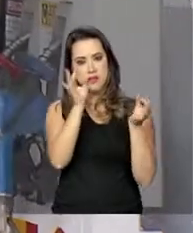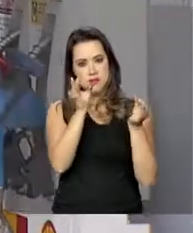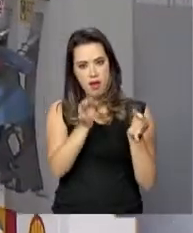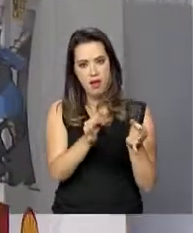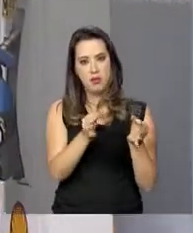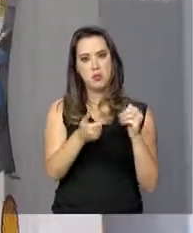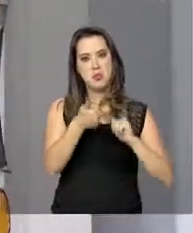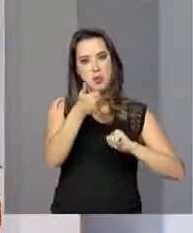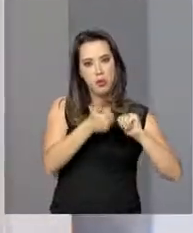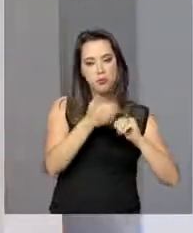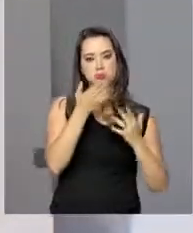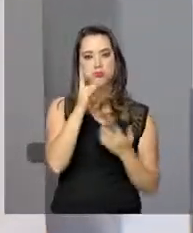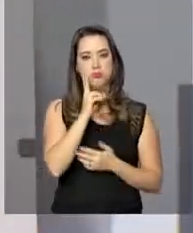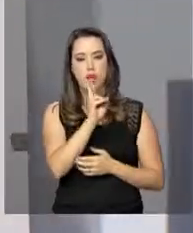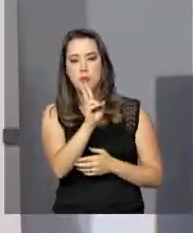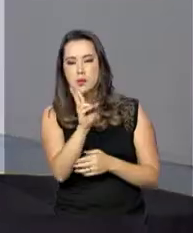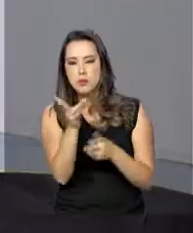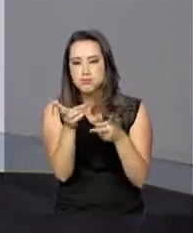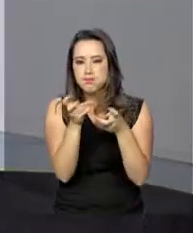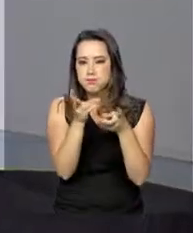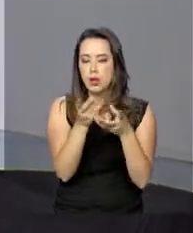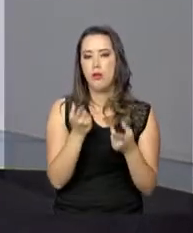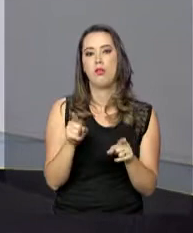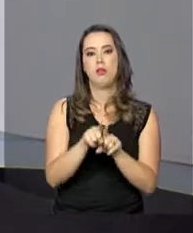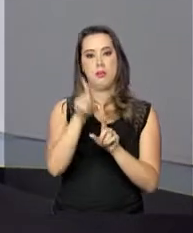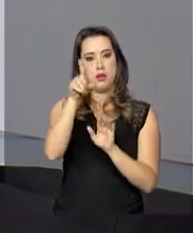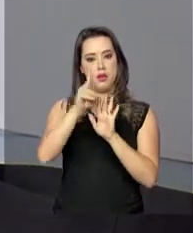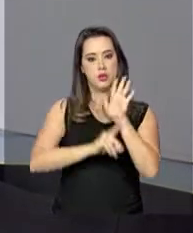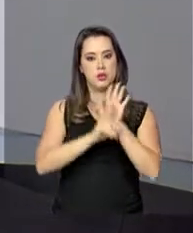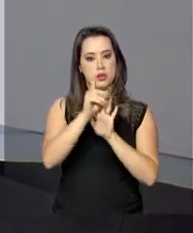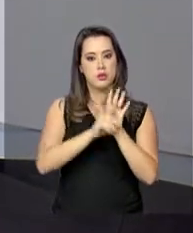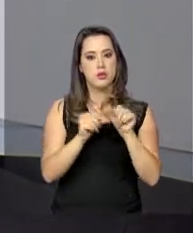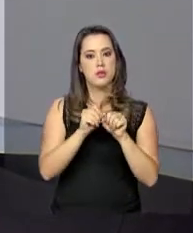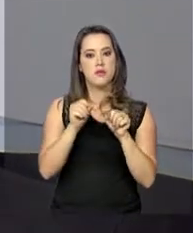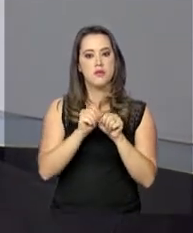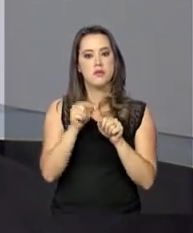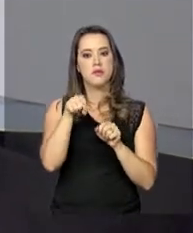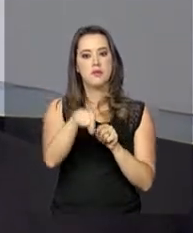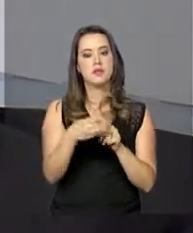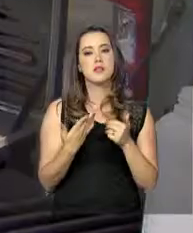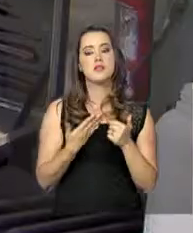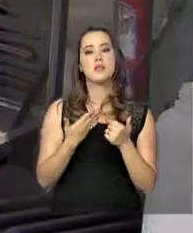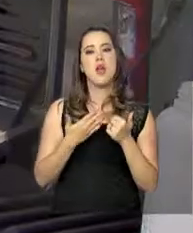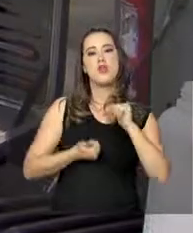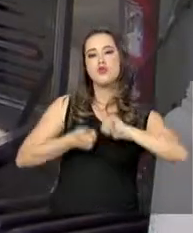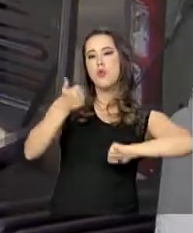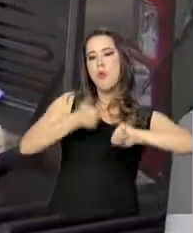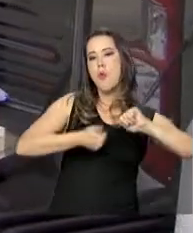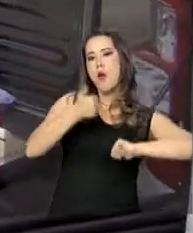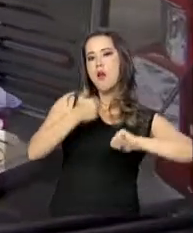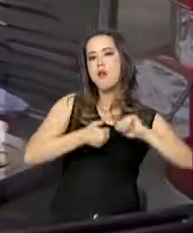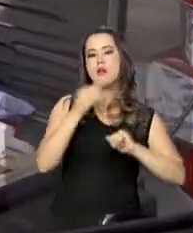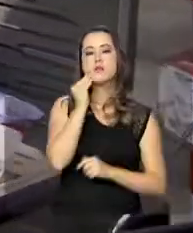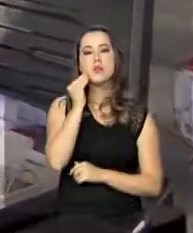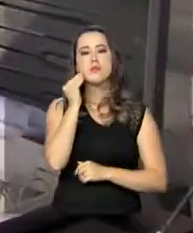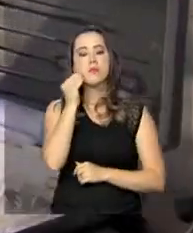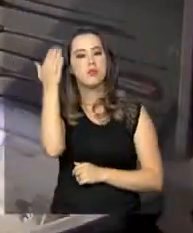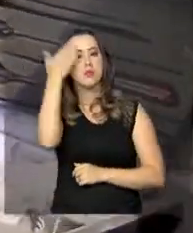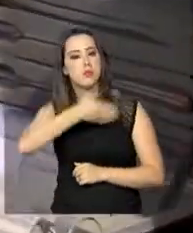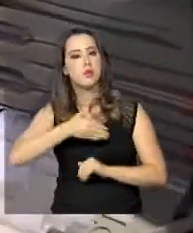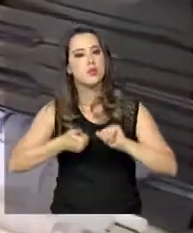Também é direito do consumidor solicitar no posto a realização de um teste de qualidade e de quantidade do